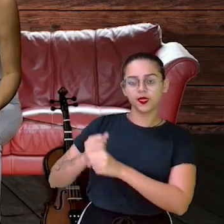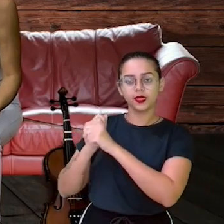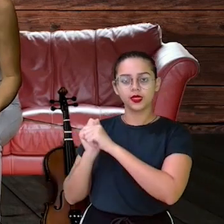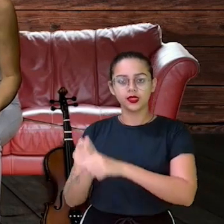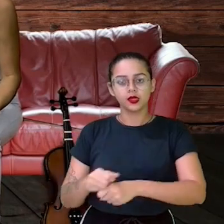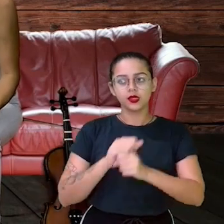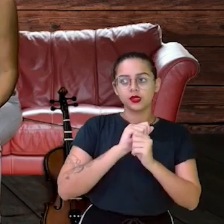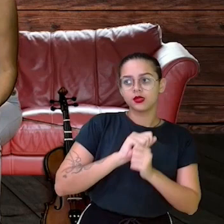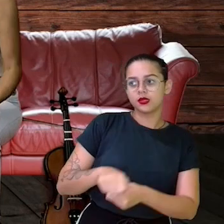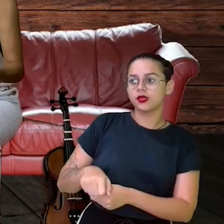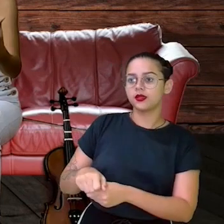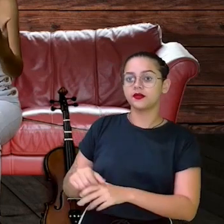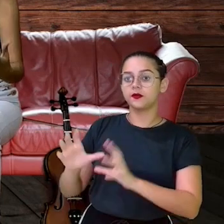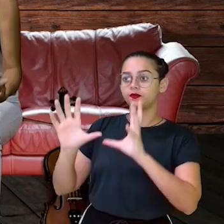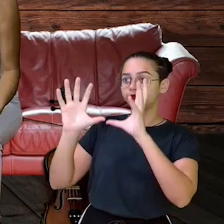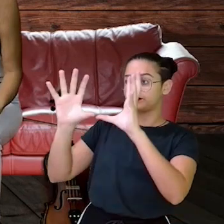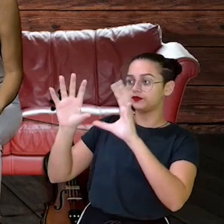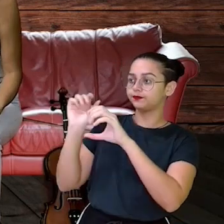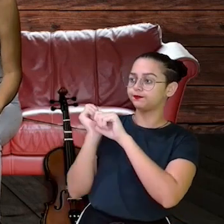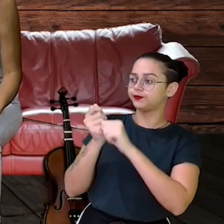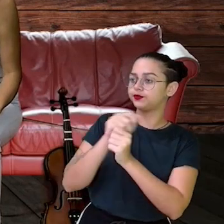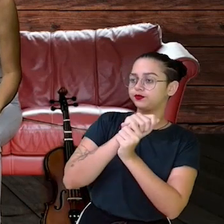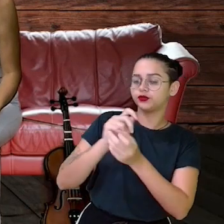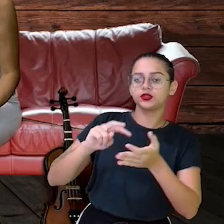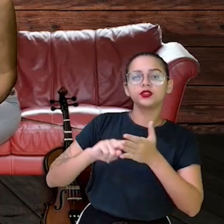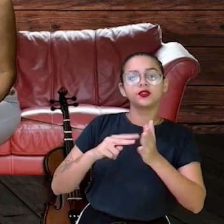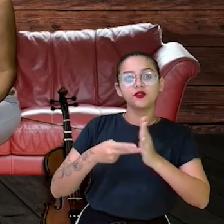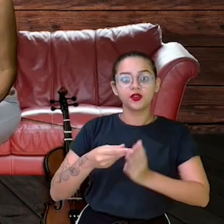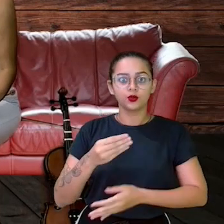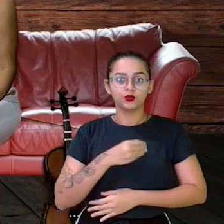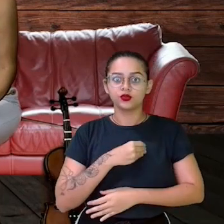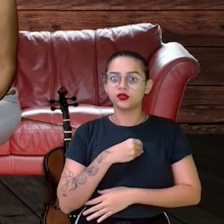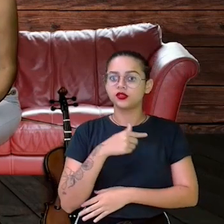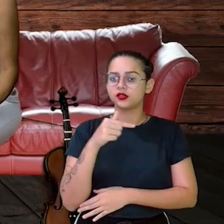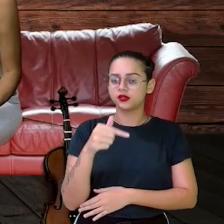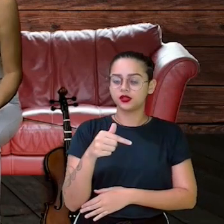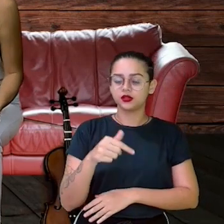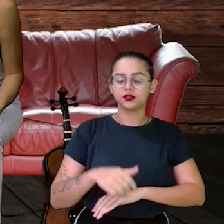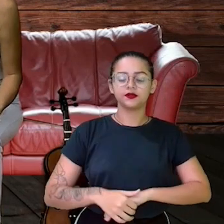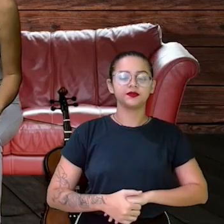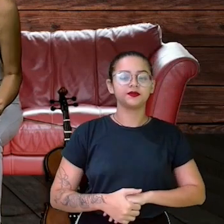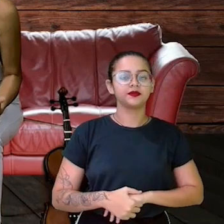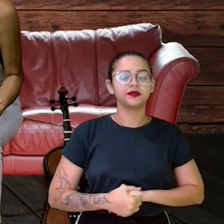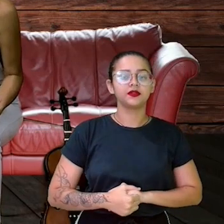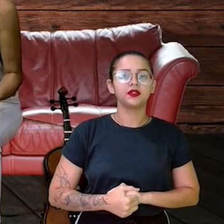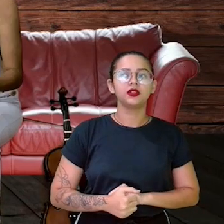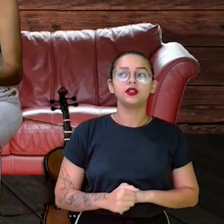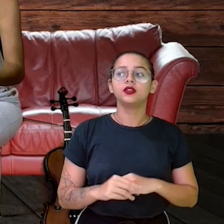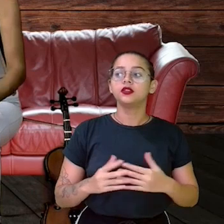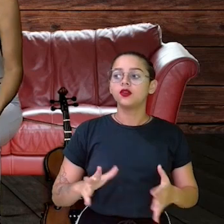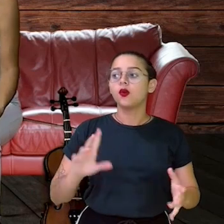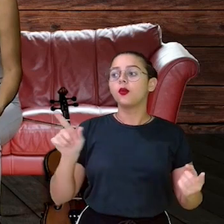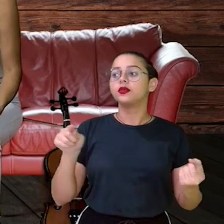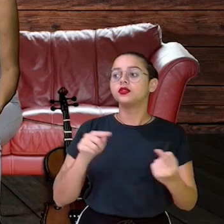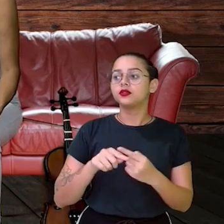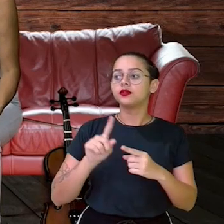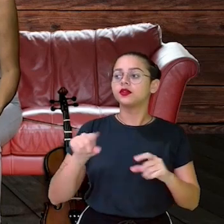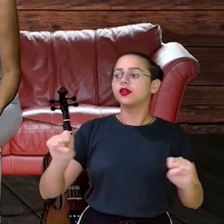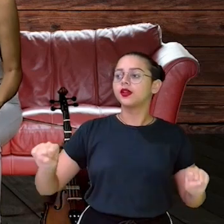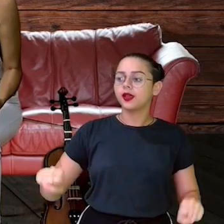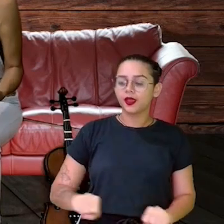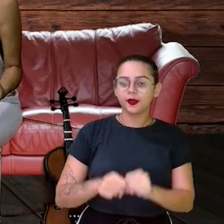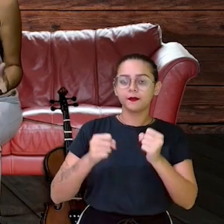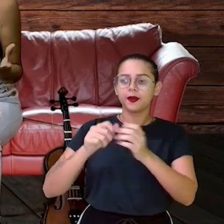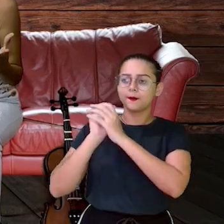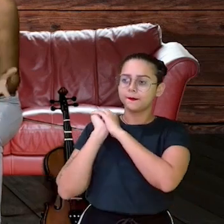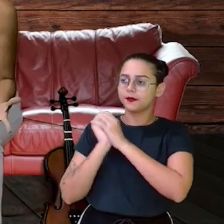essas pinhatas que simbolizam os pecados. Olha, o objetivo é quebrar essas pinhatas com essa vara